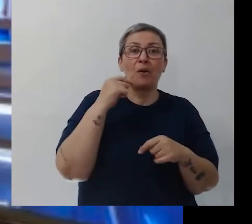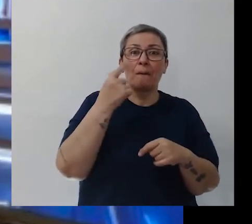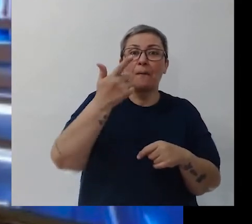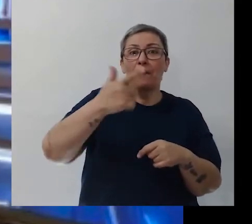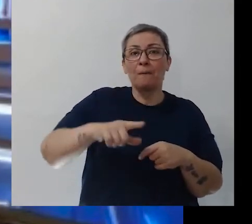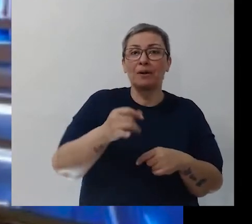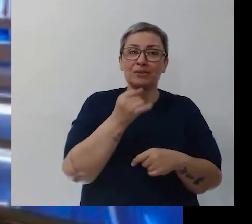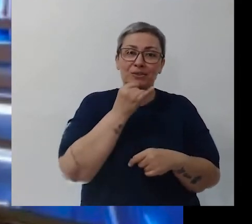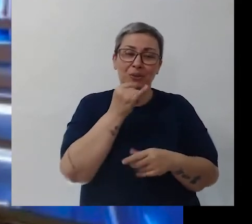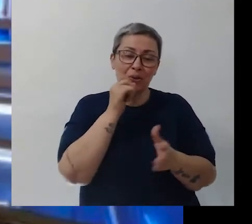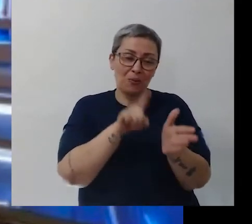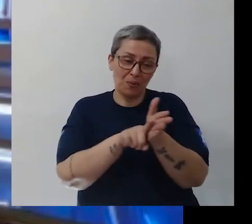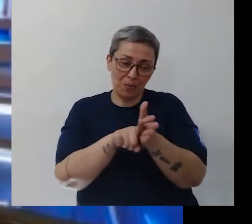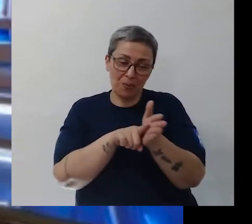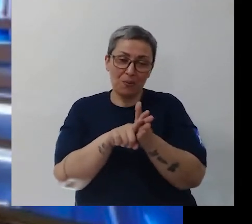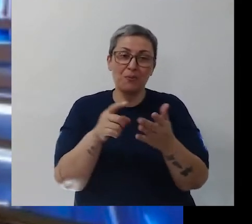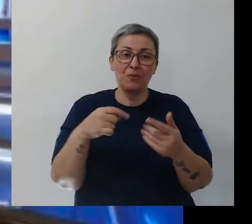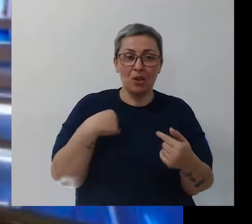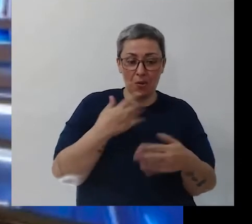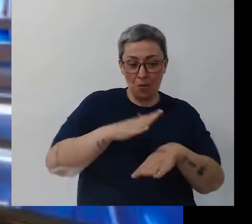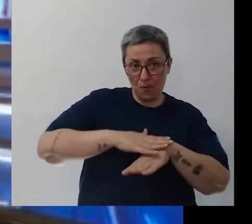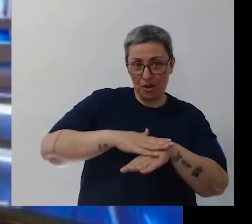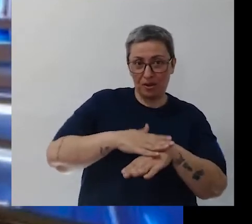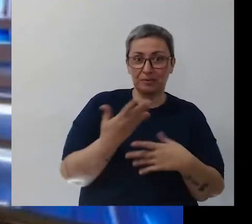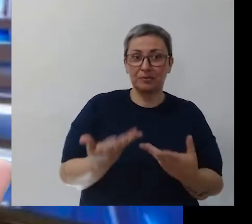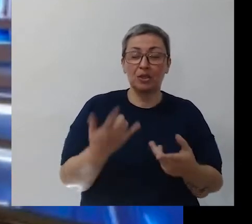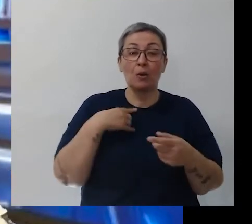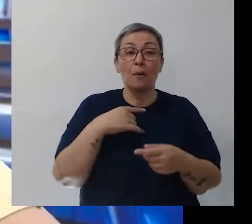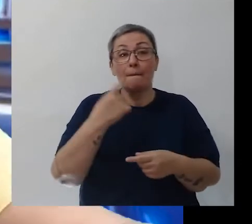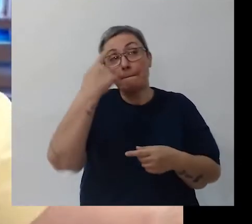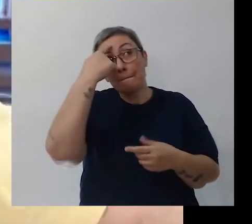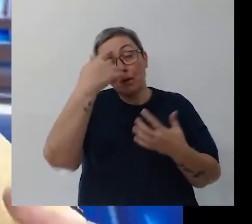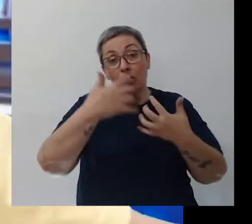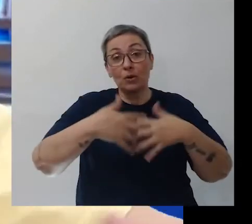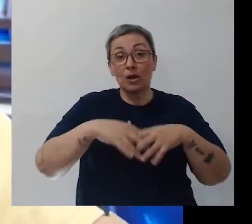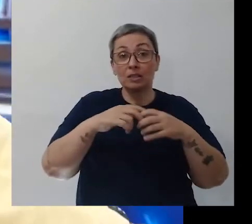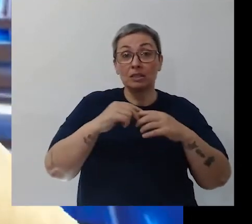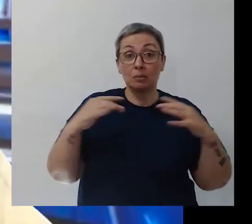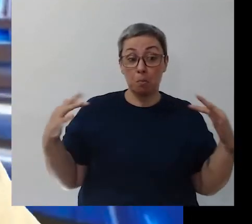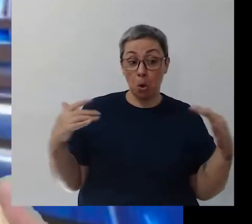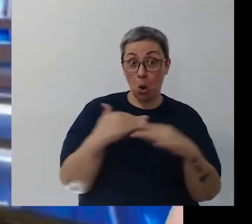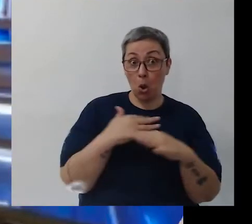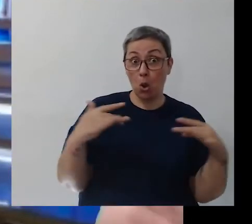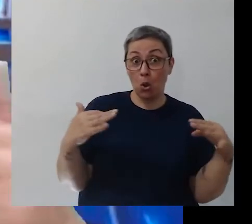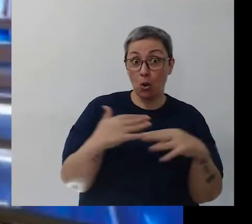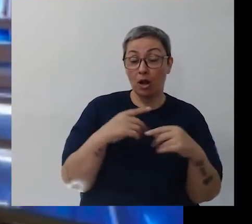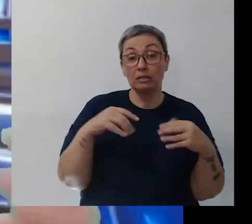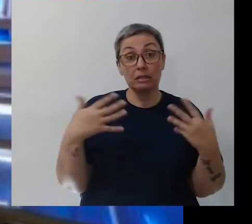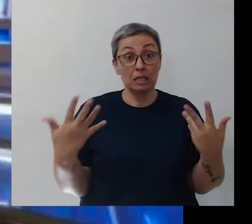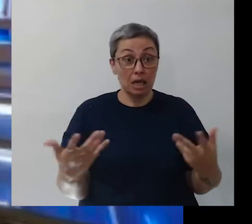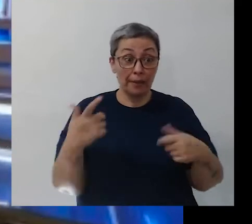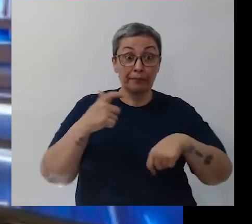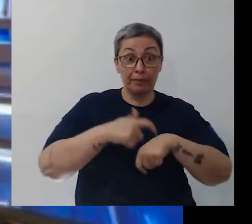um exemplo de pesquisa que eu realizei. Pensando em aglomeração, afinal, estamos em